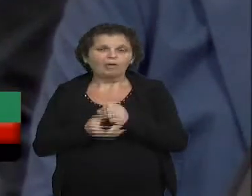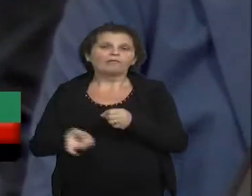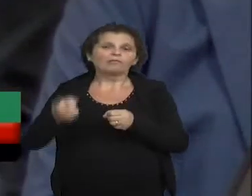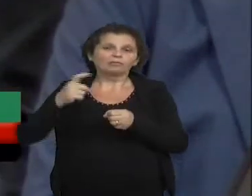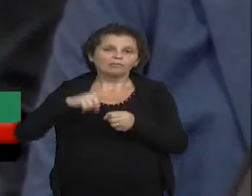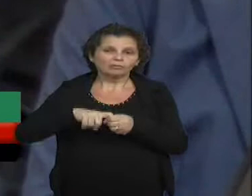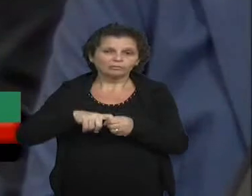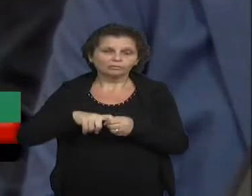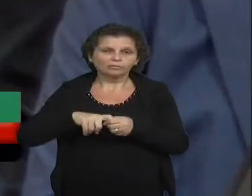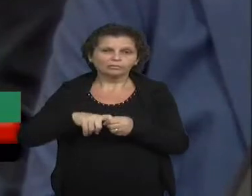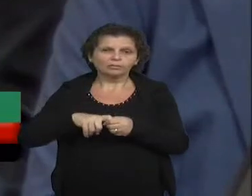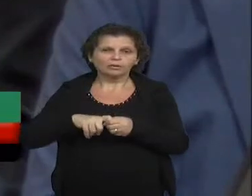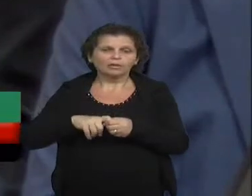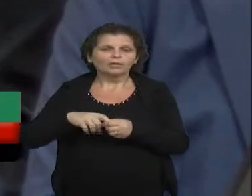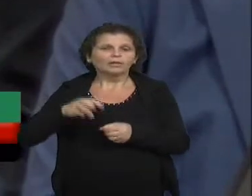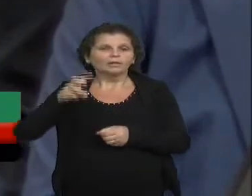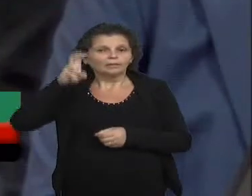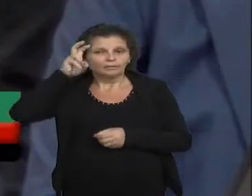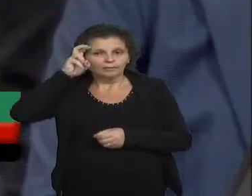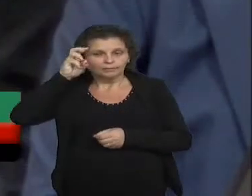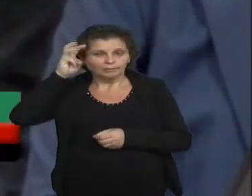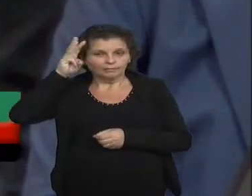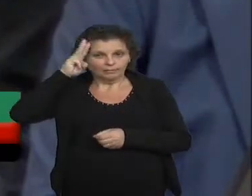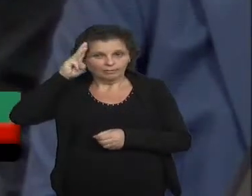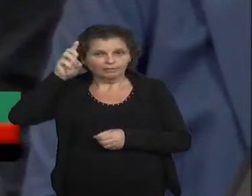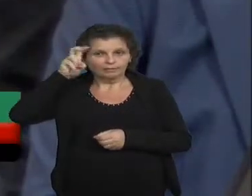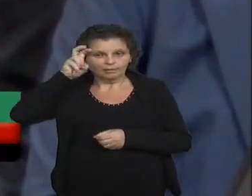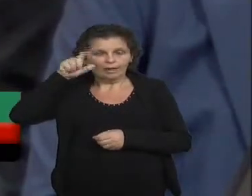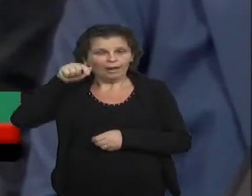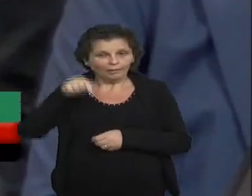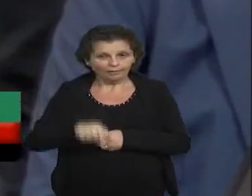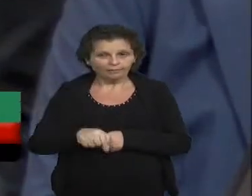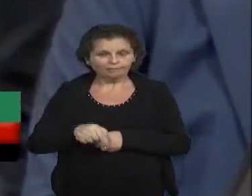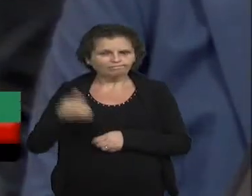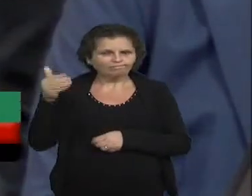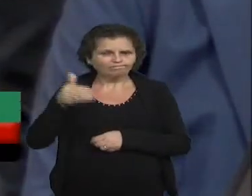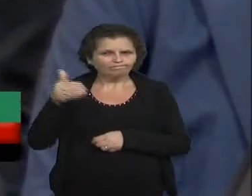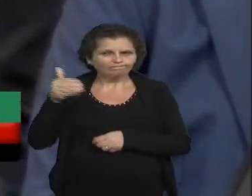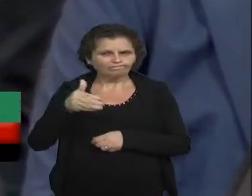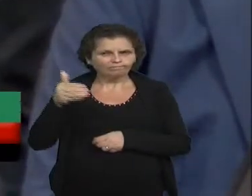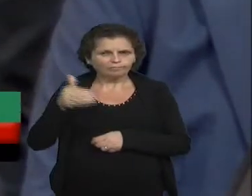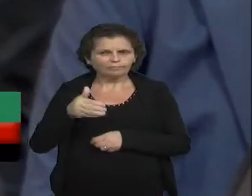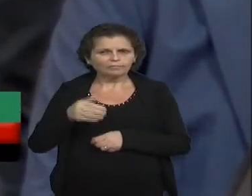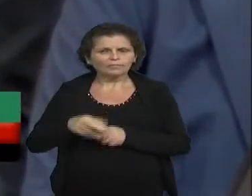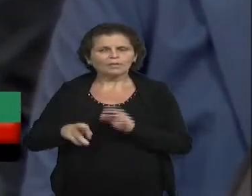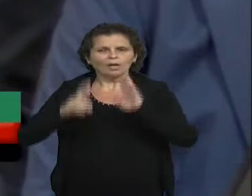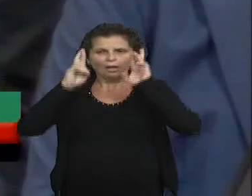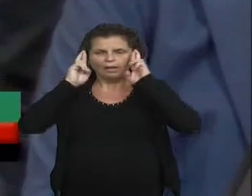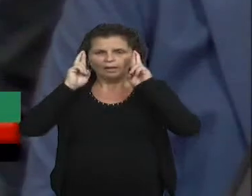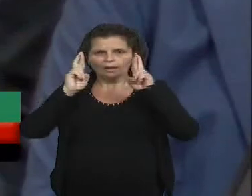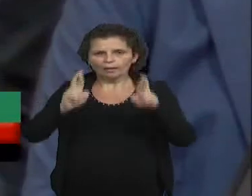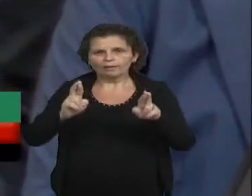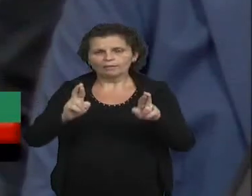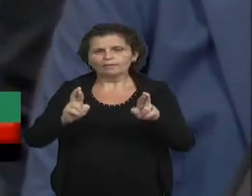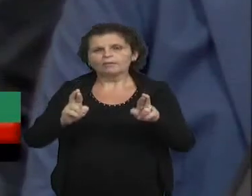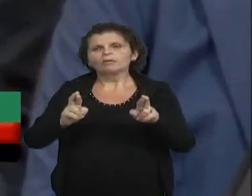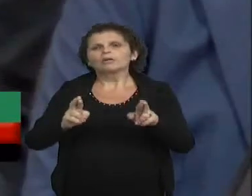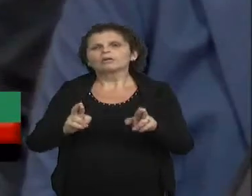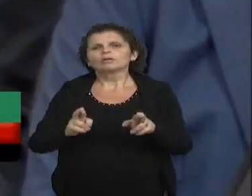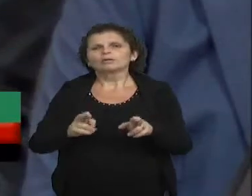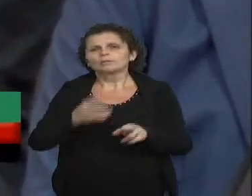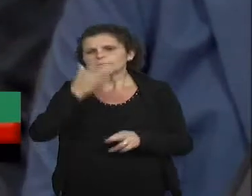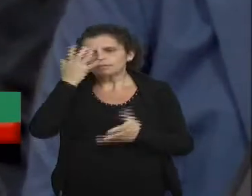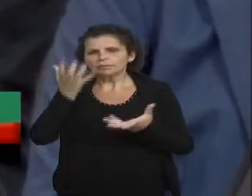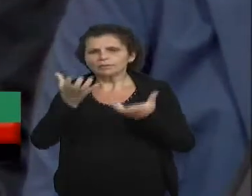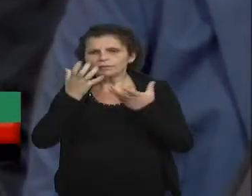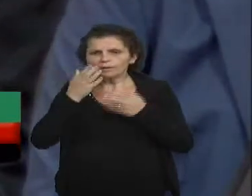volta a terças e quintas aqui no plenário da Câmara, respeitando aqueles que